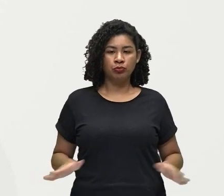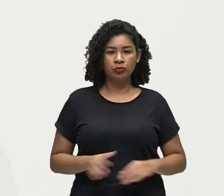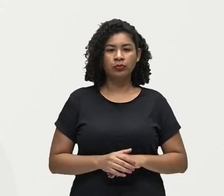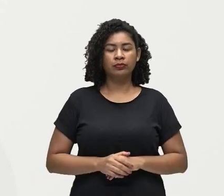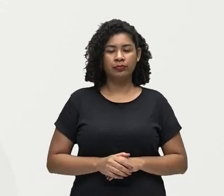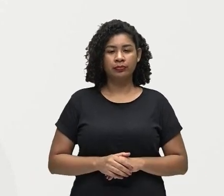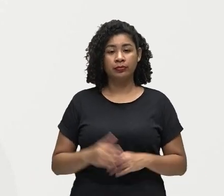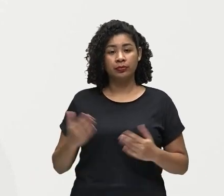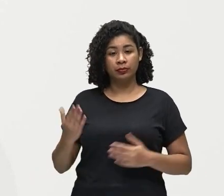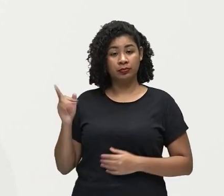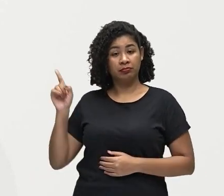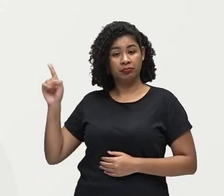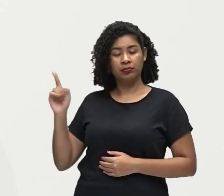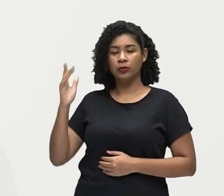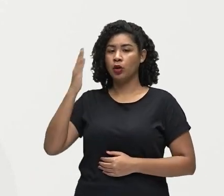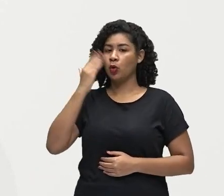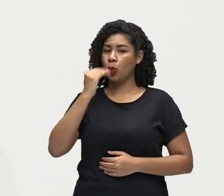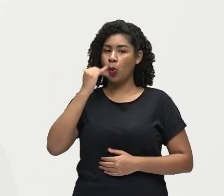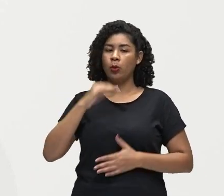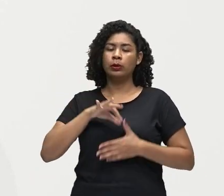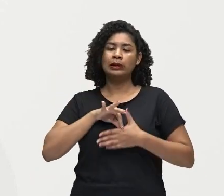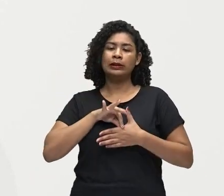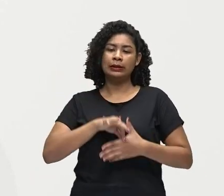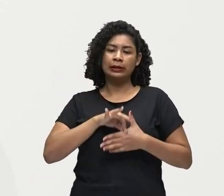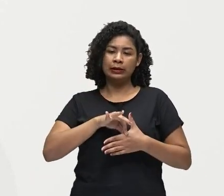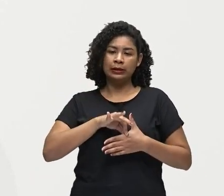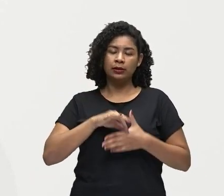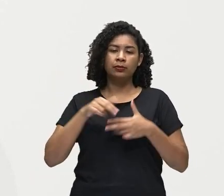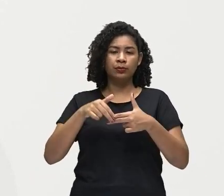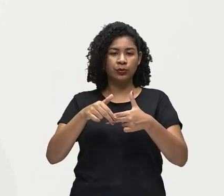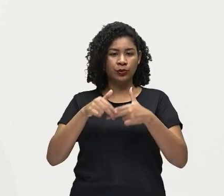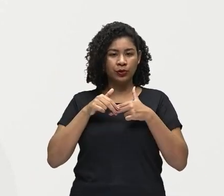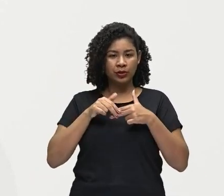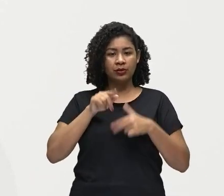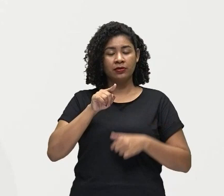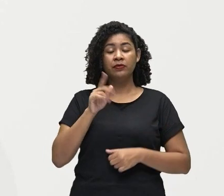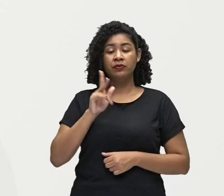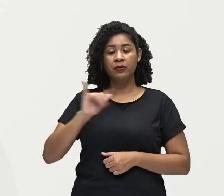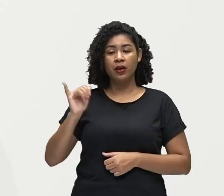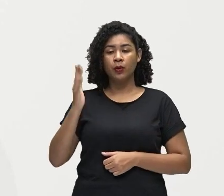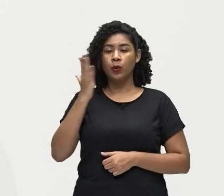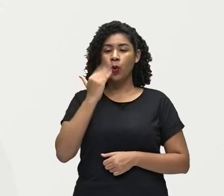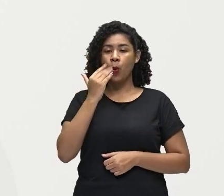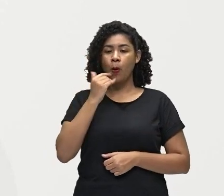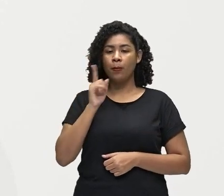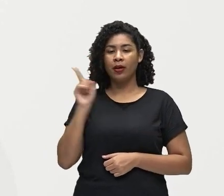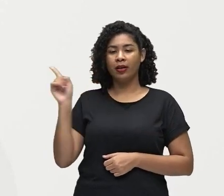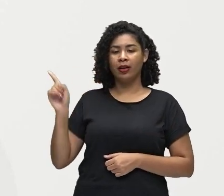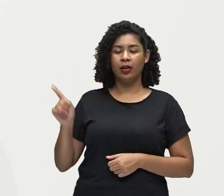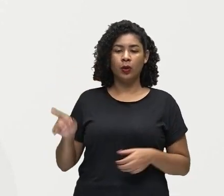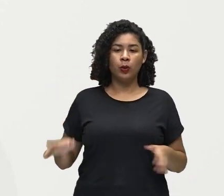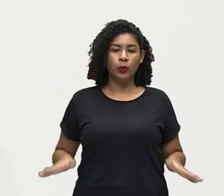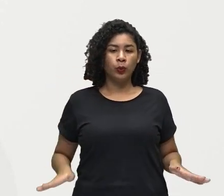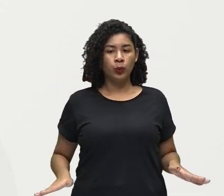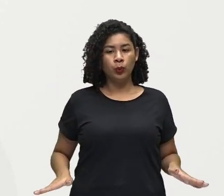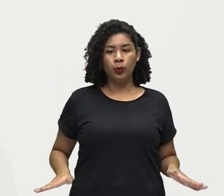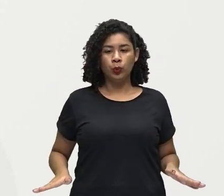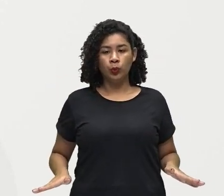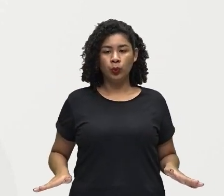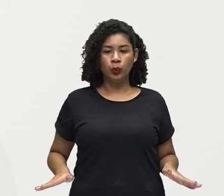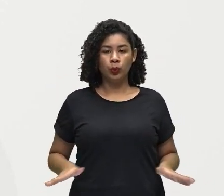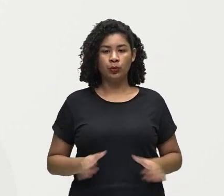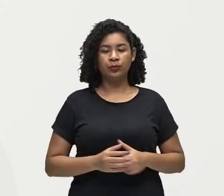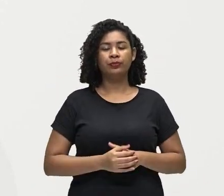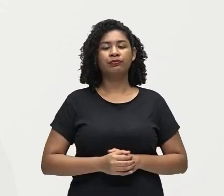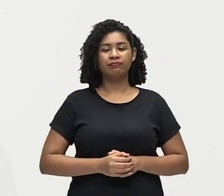leopardo, ela é um animal carnívoro, aí ela vai servir, na verdade ela vai se alimentar de pequenos animais, né? Como